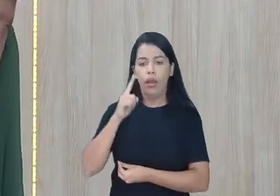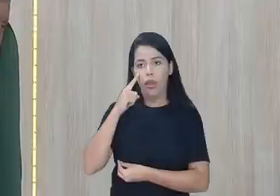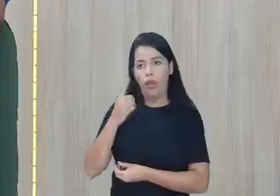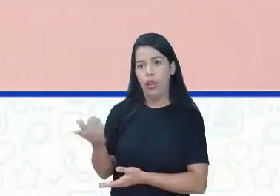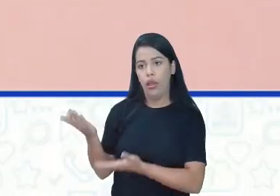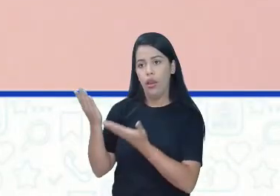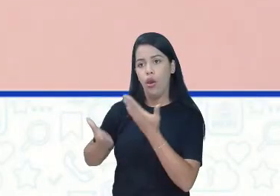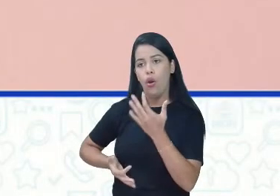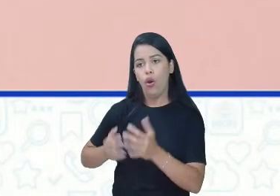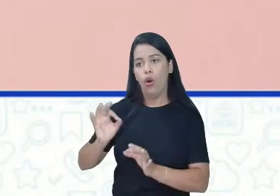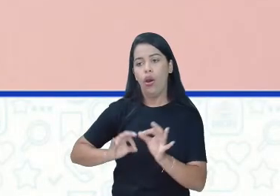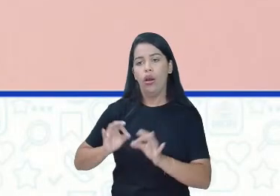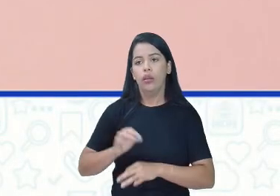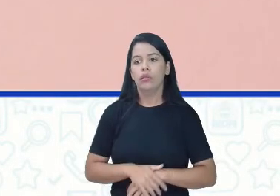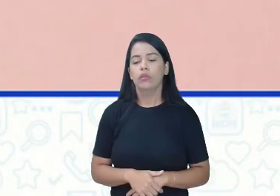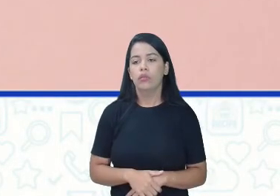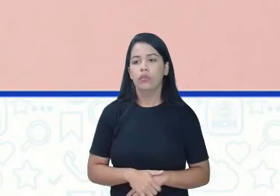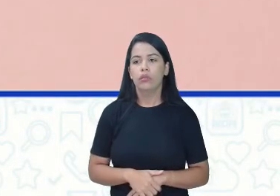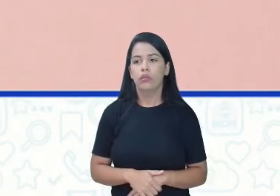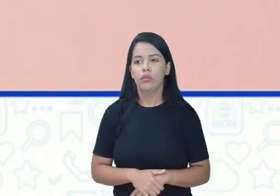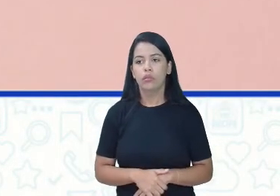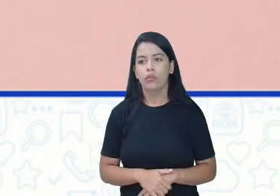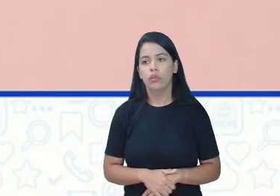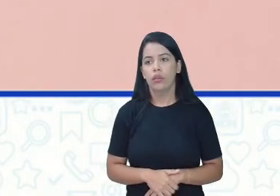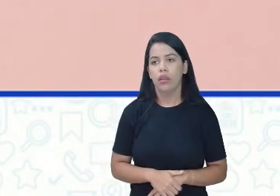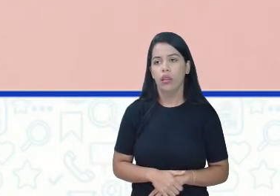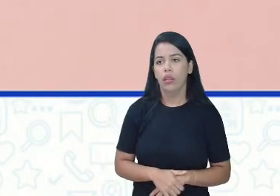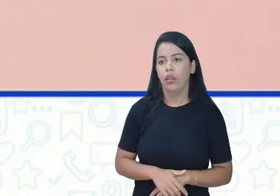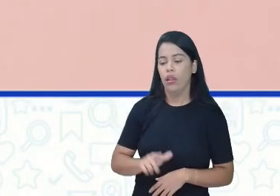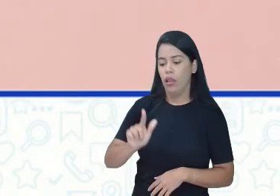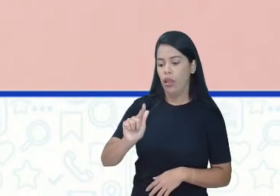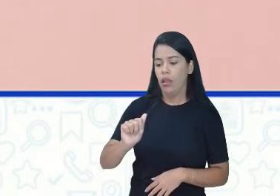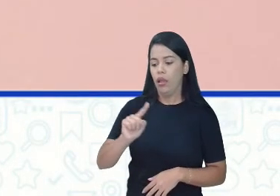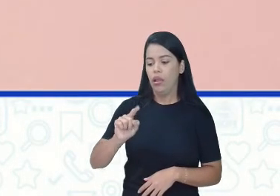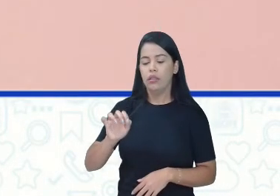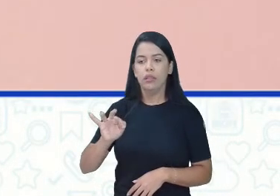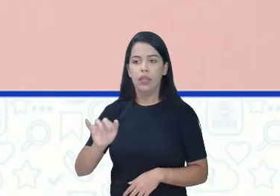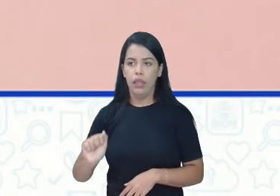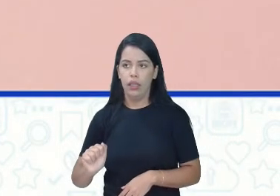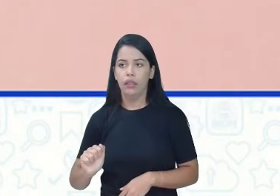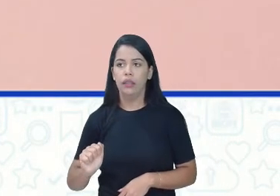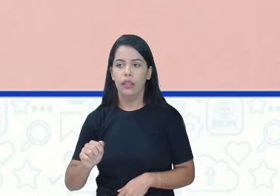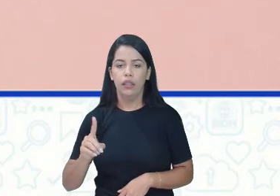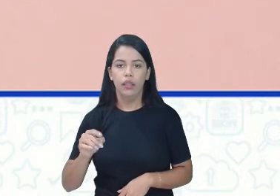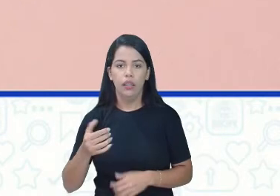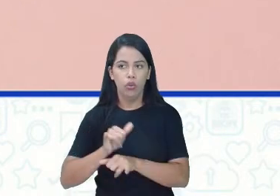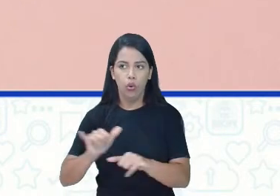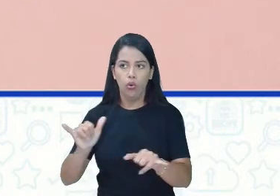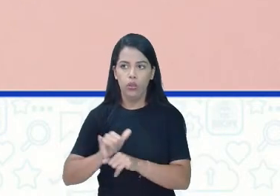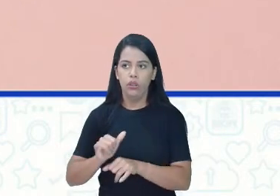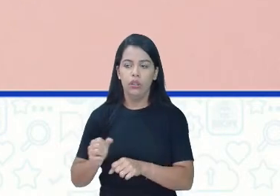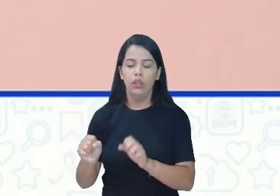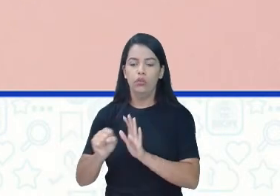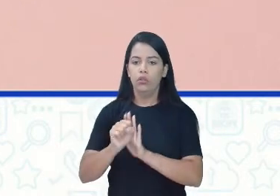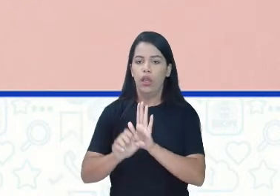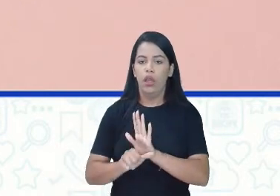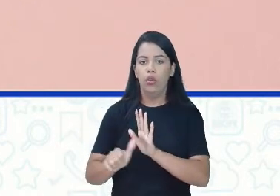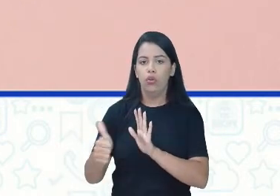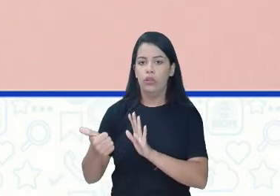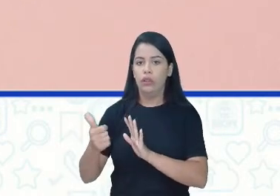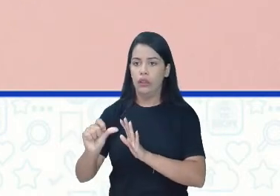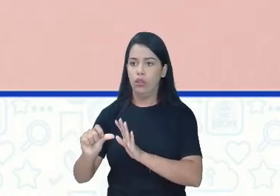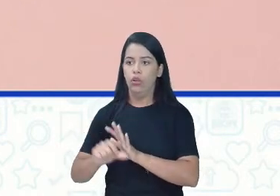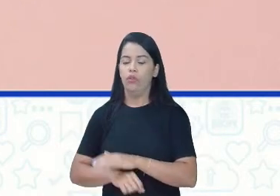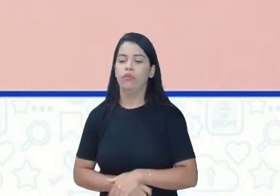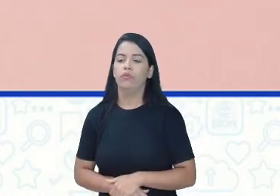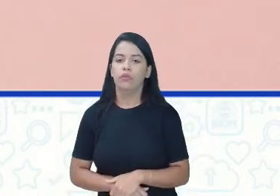lá. Crônica de Machado de Assis, Gazeta de Notícias, essa crônica é do século XIX e foi publicada em